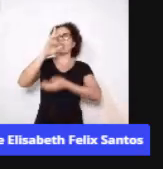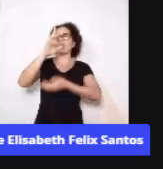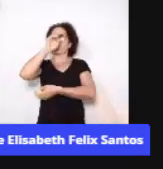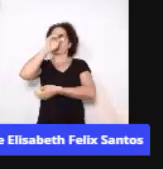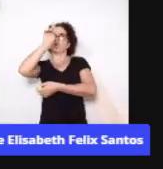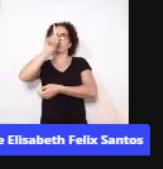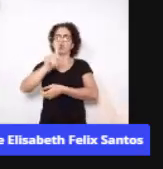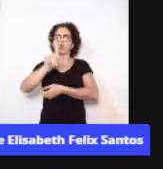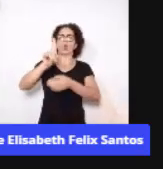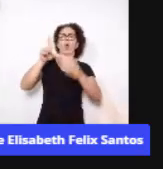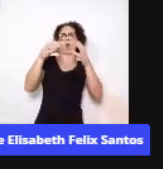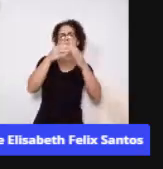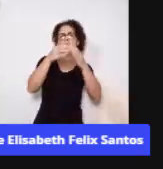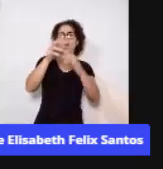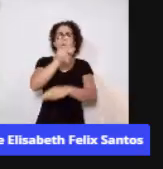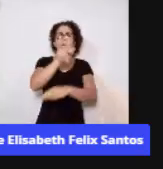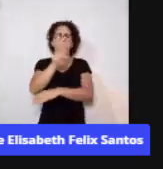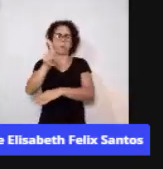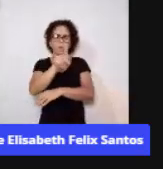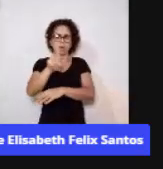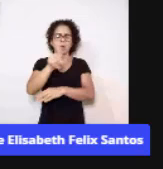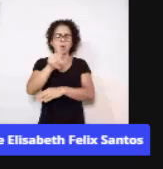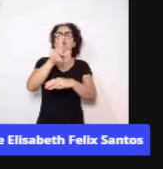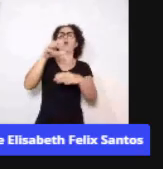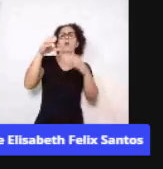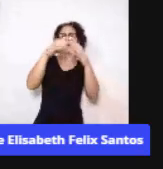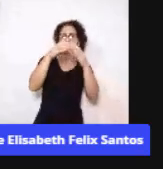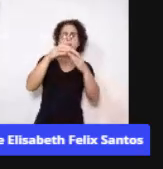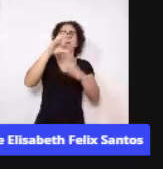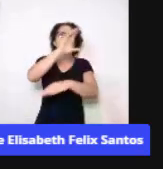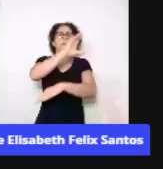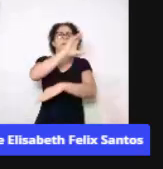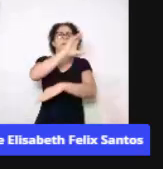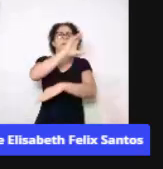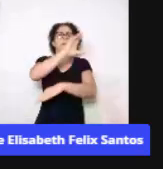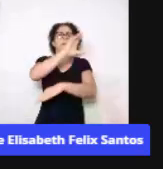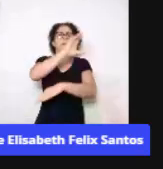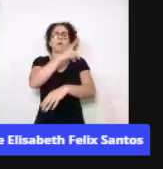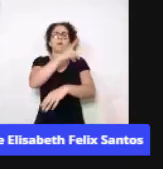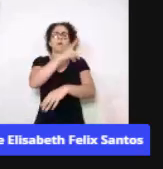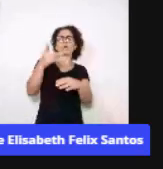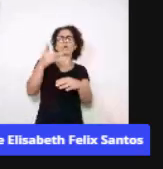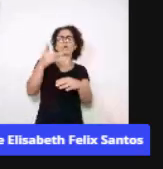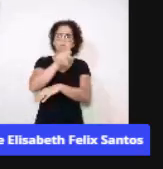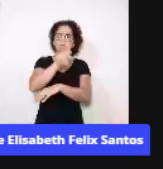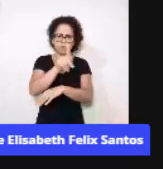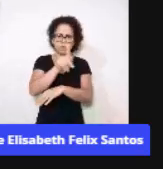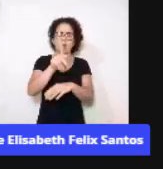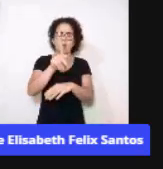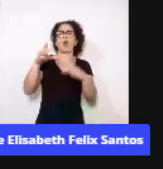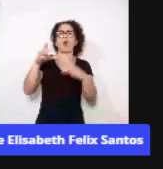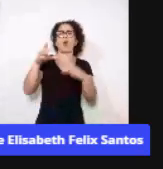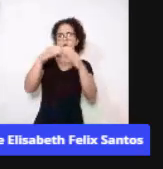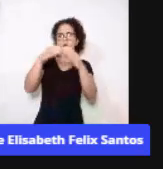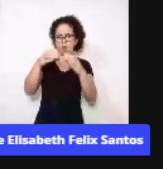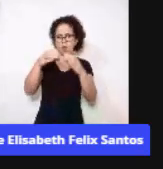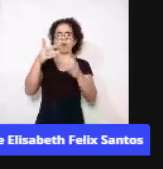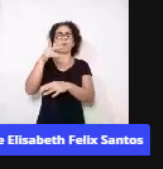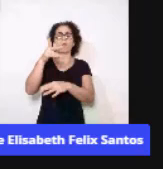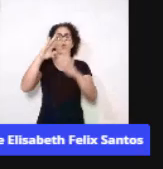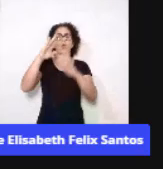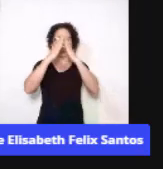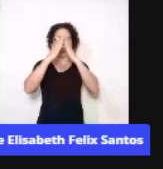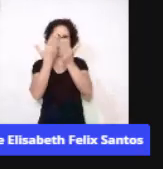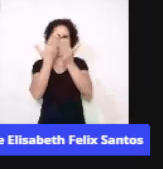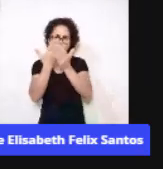pedagógica, professor, professor e a comunidade escolar, e aqui, sim, você compreende, é o estudante,